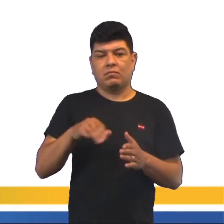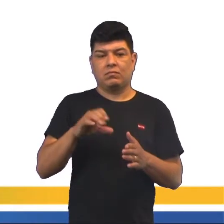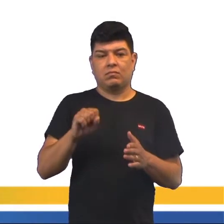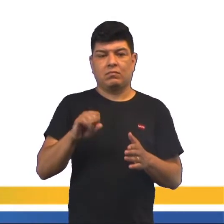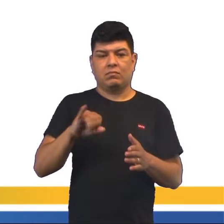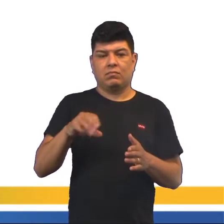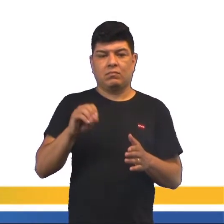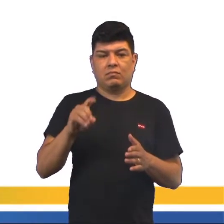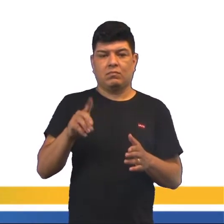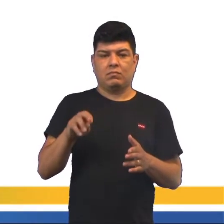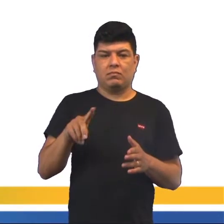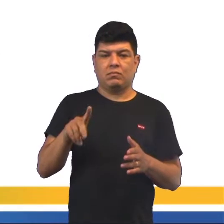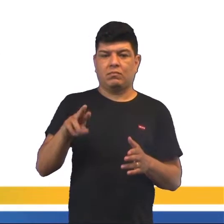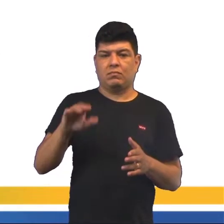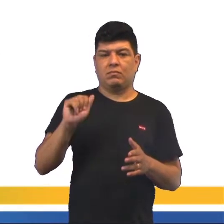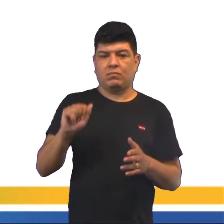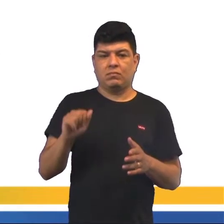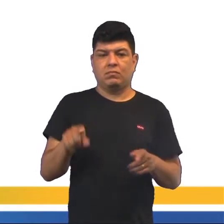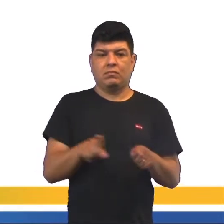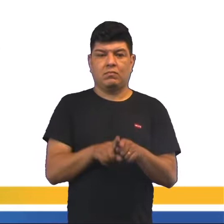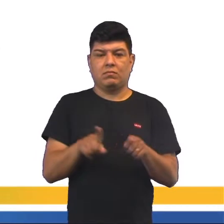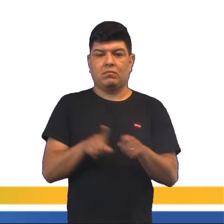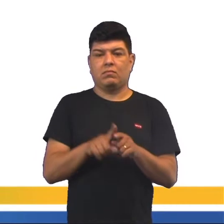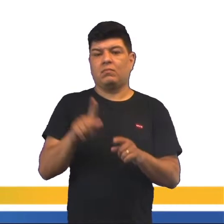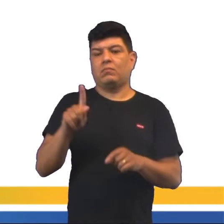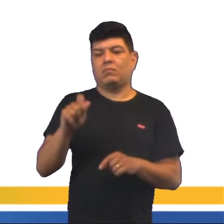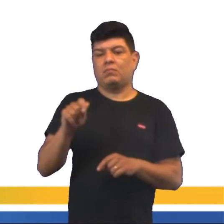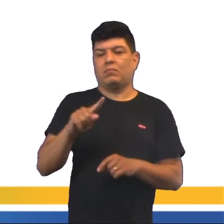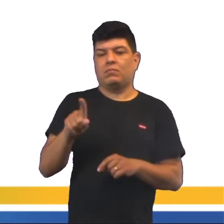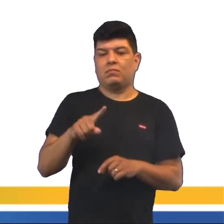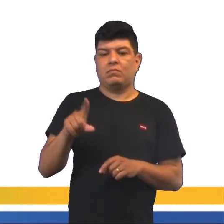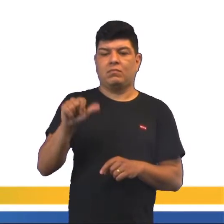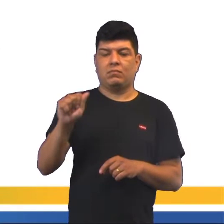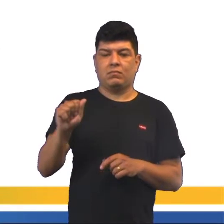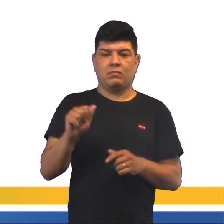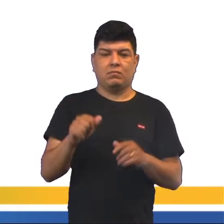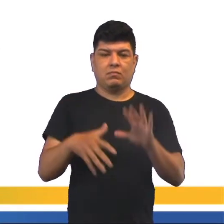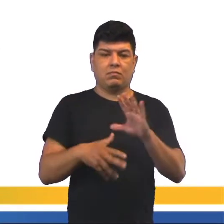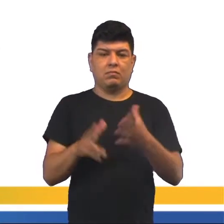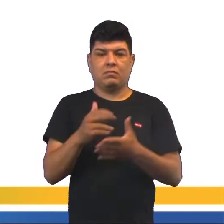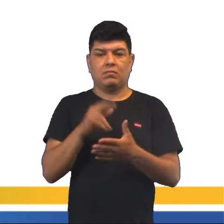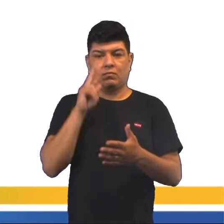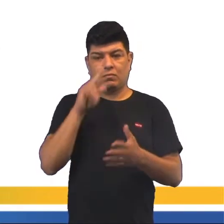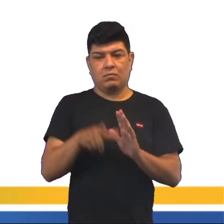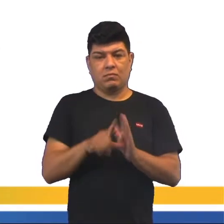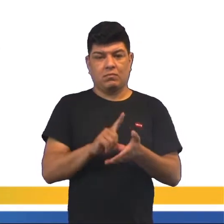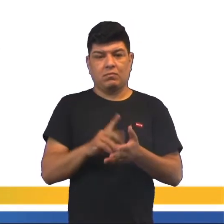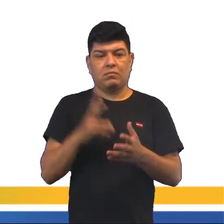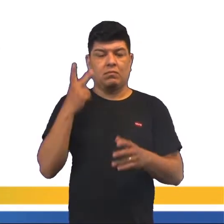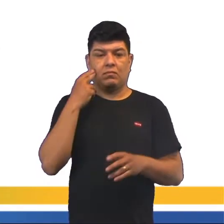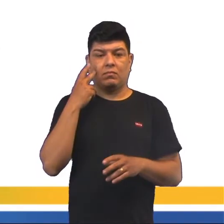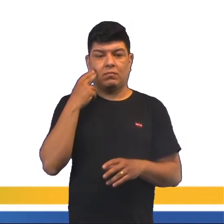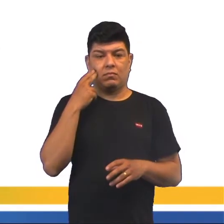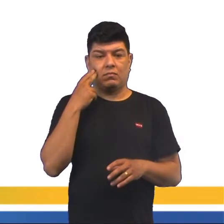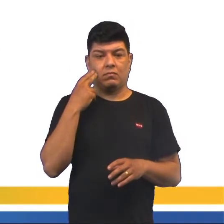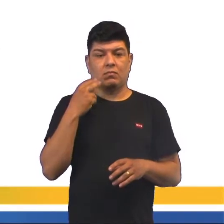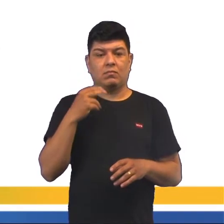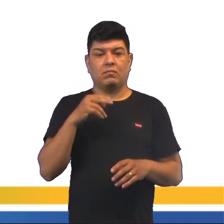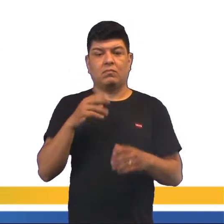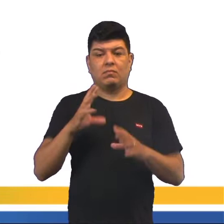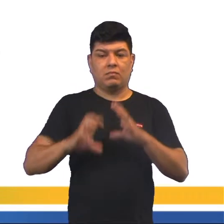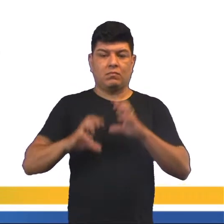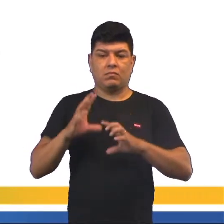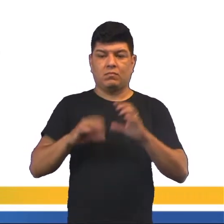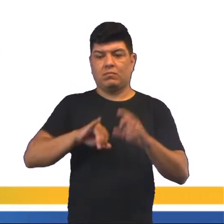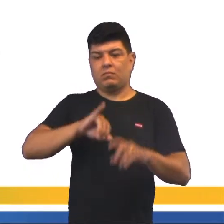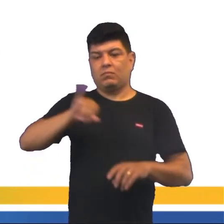na faixa de Gaza, como a gente viu lá no mapa antes, onde são comuns conflitos